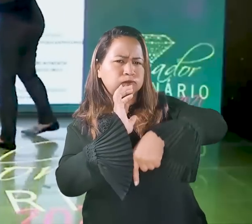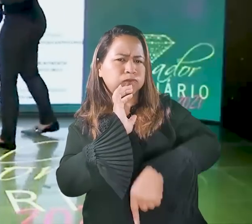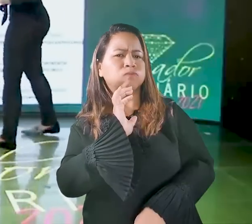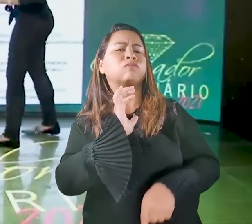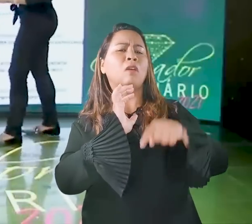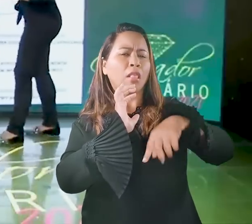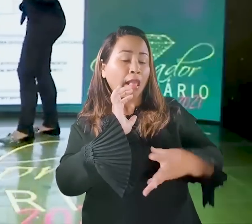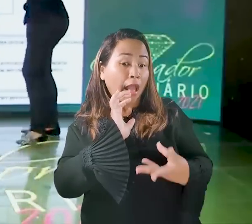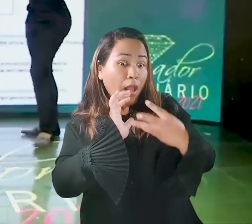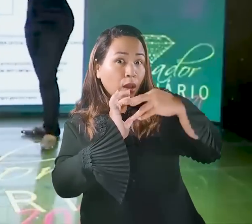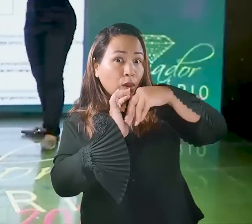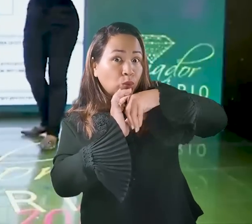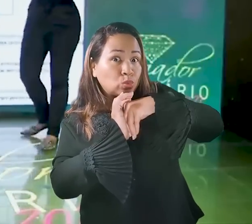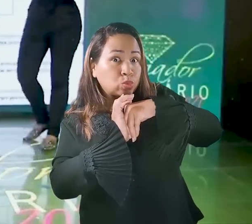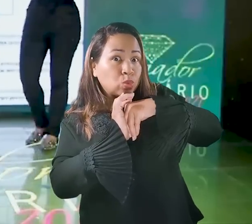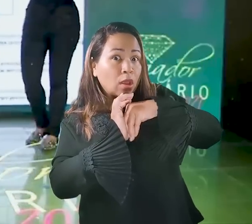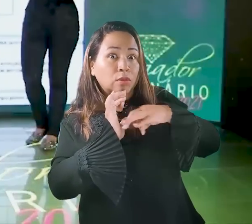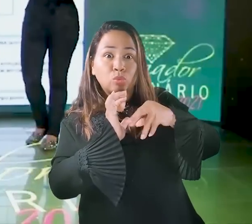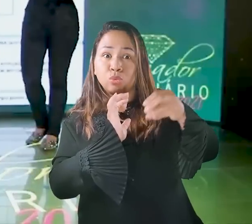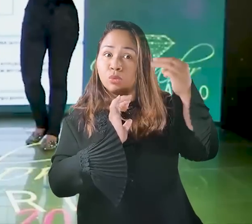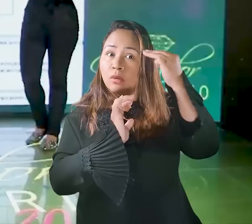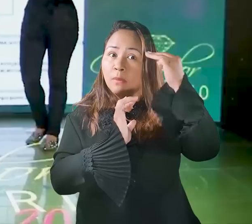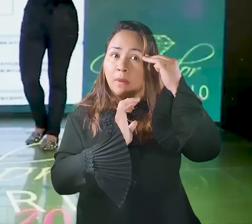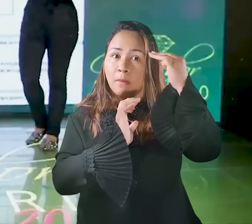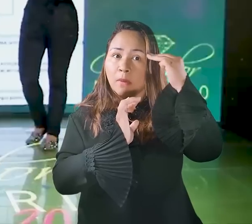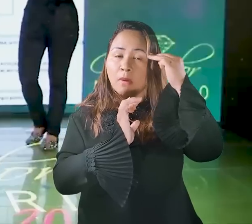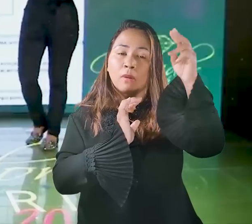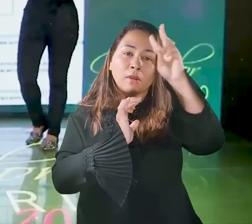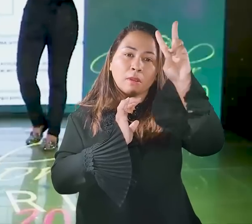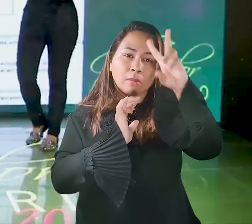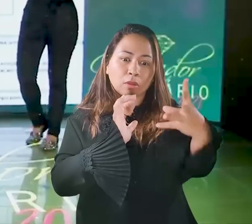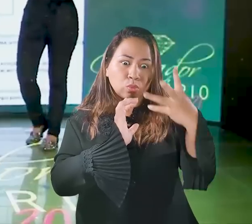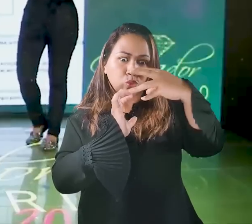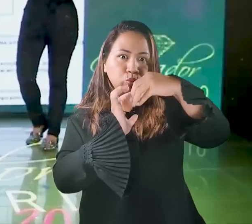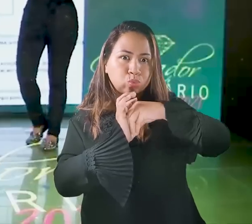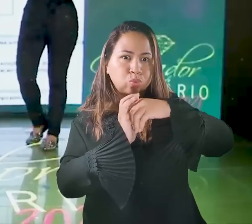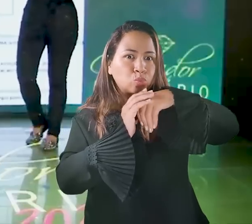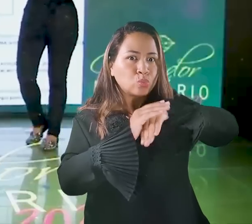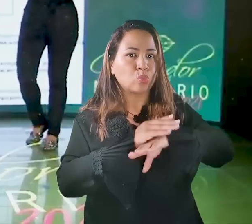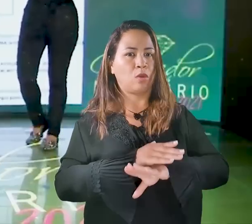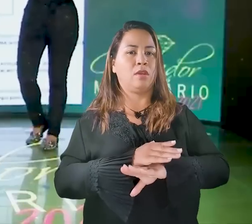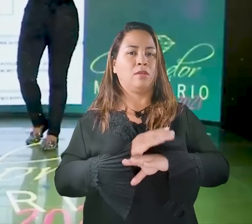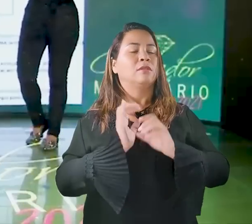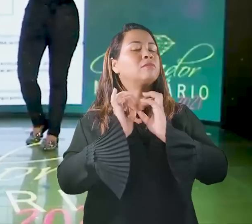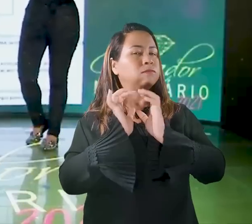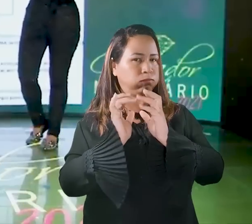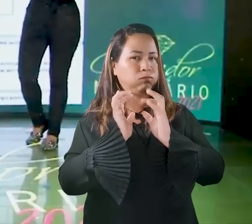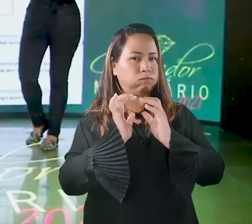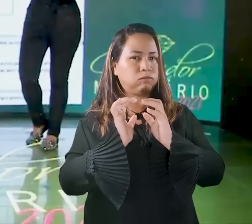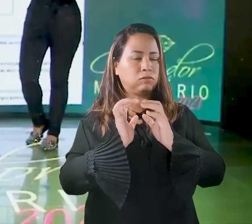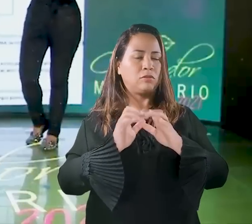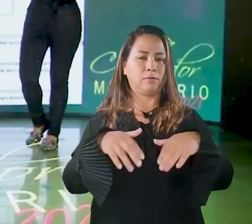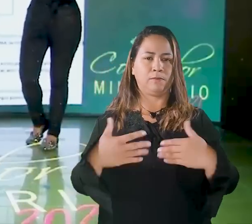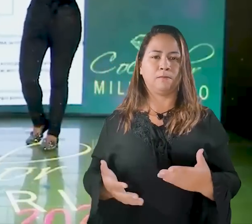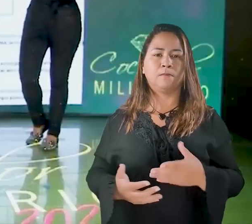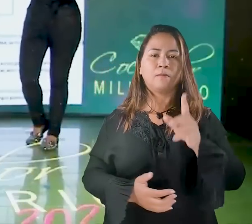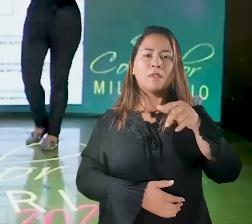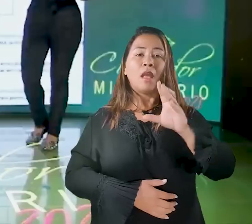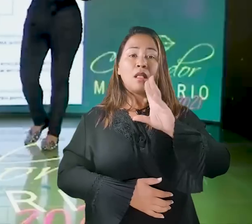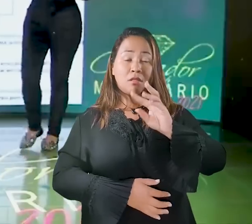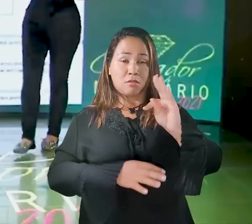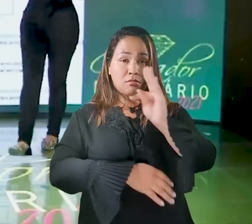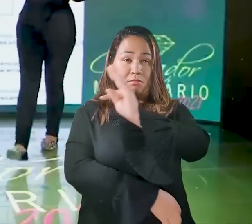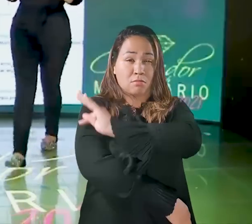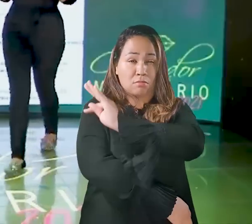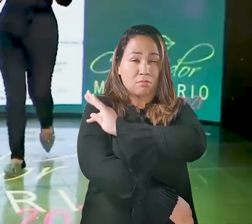aqui é a posição de oração, o arquétipo, né, da oração. Eu sou o eu sou. Essa é a técnica